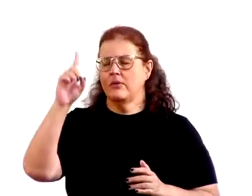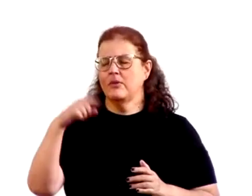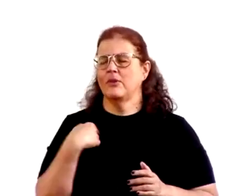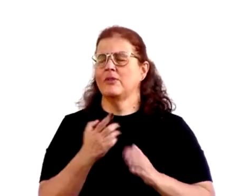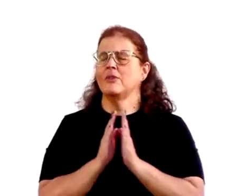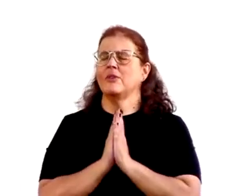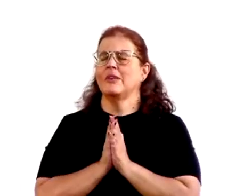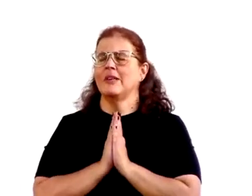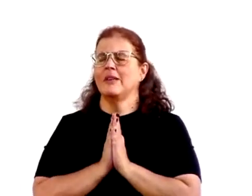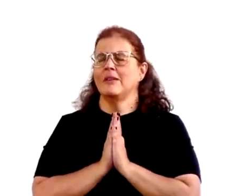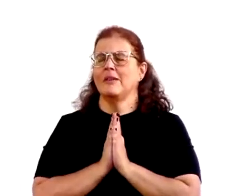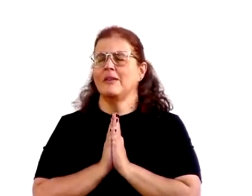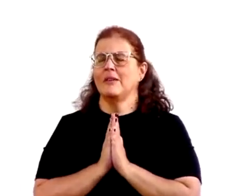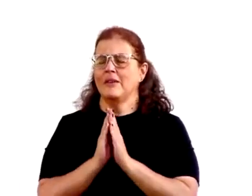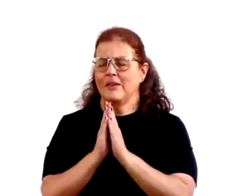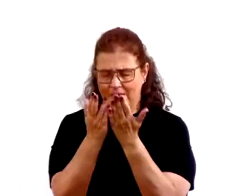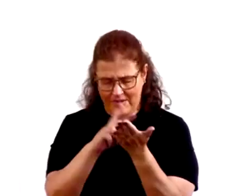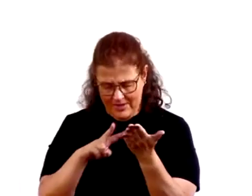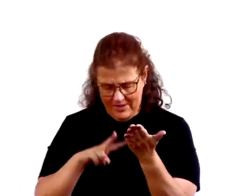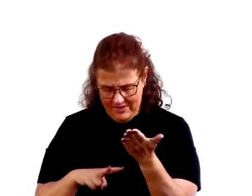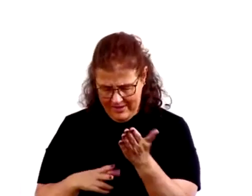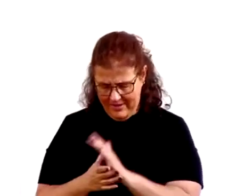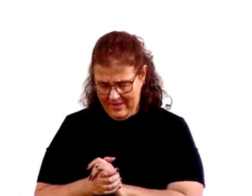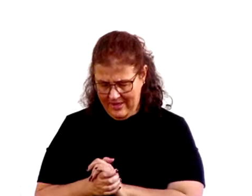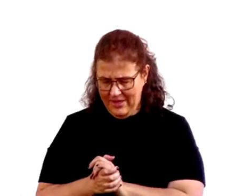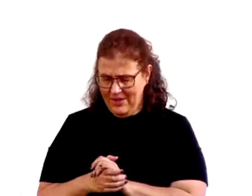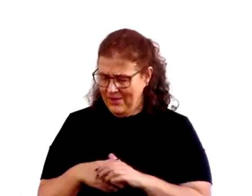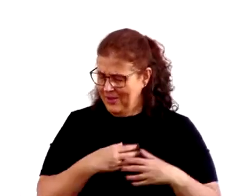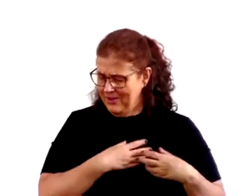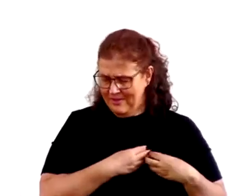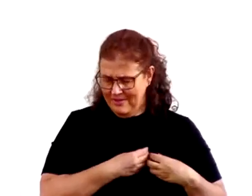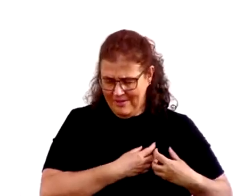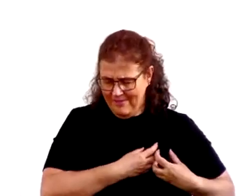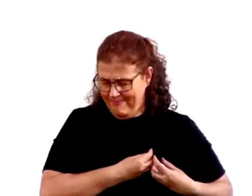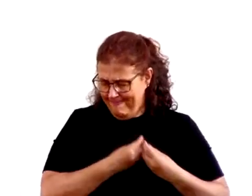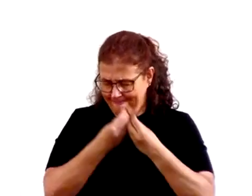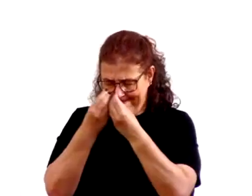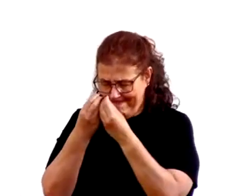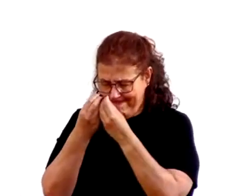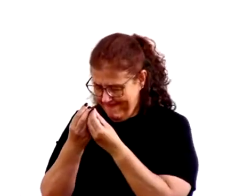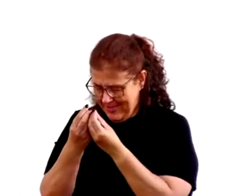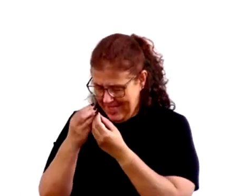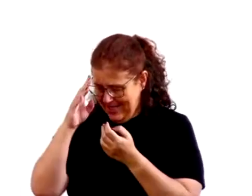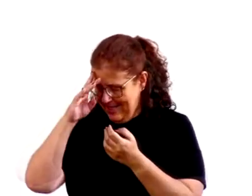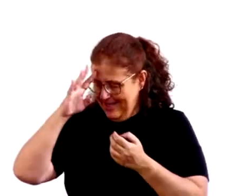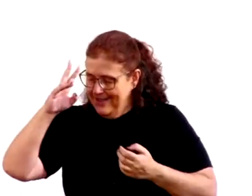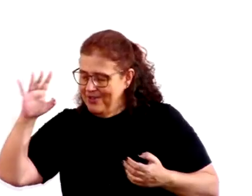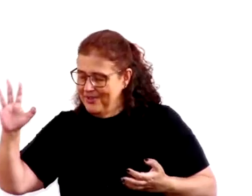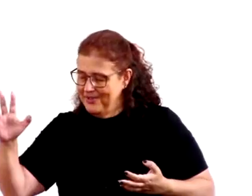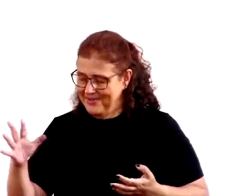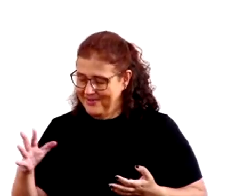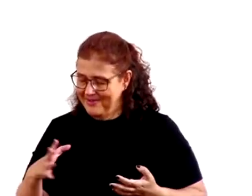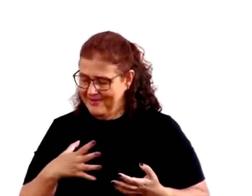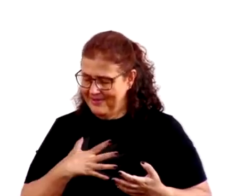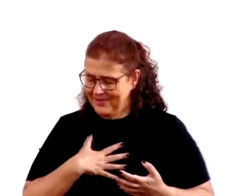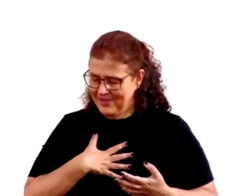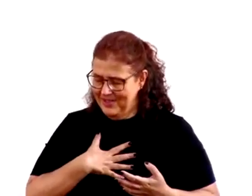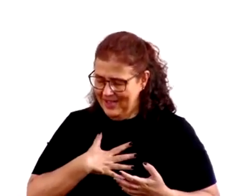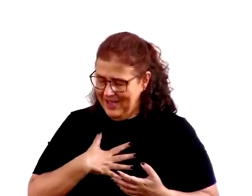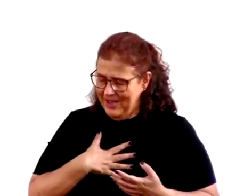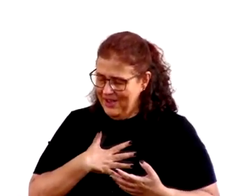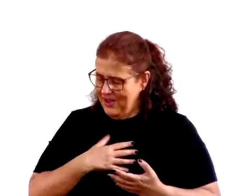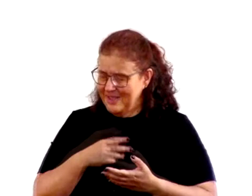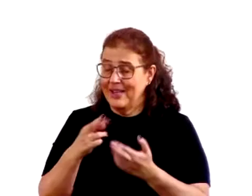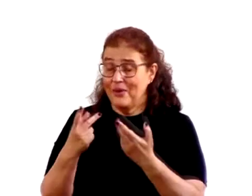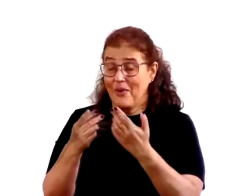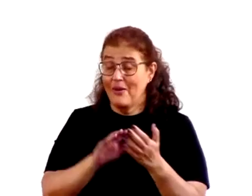palavra, somos transportados, assim como a criança faz o desenho, nós também somos levados